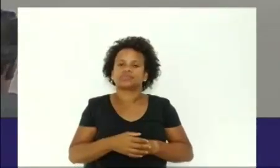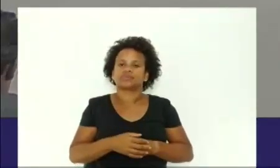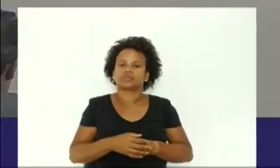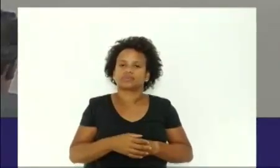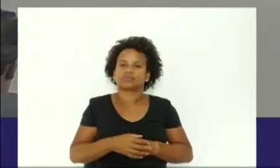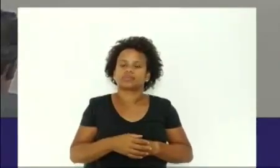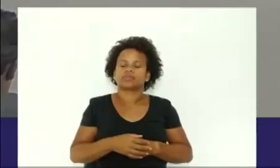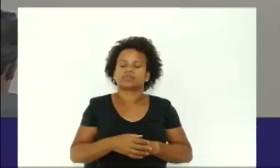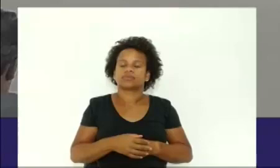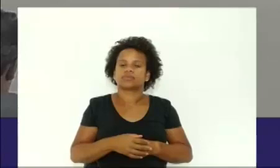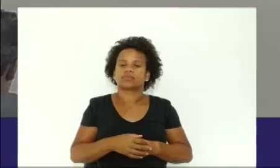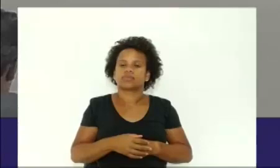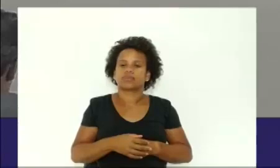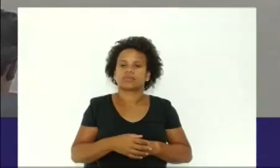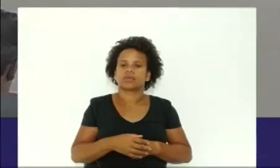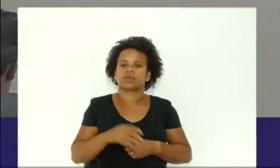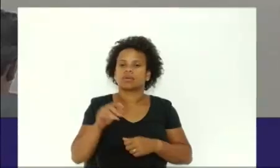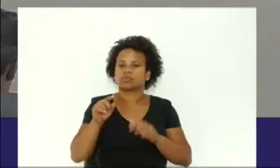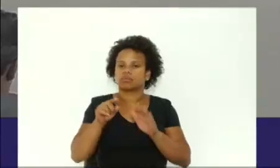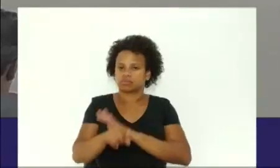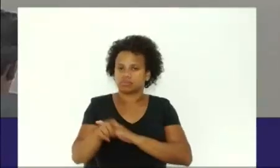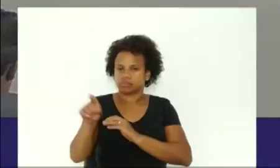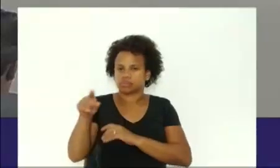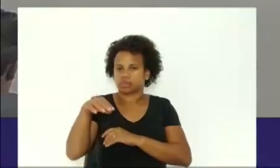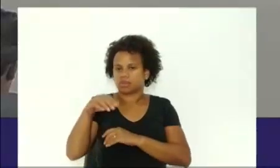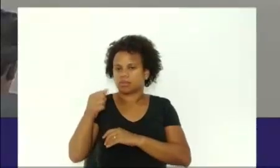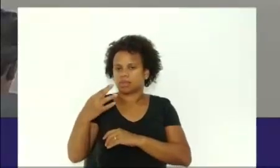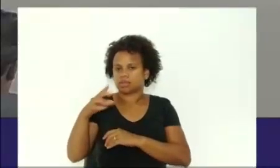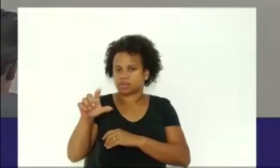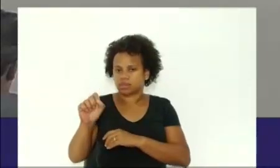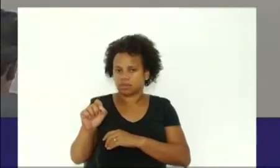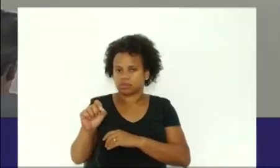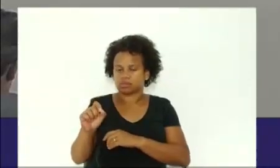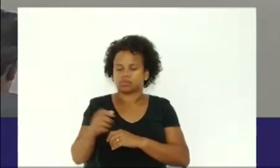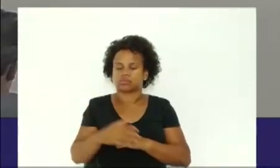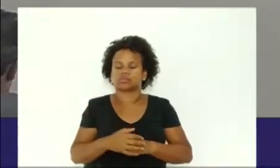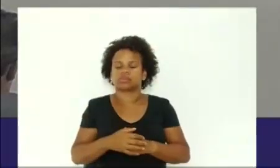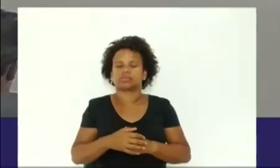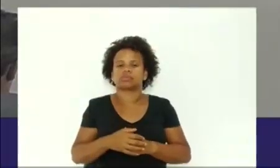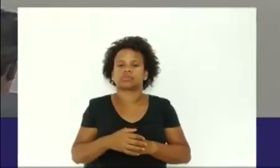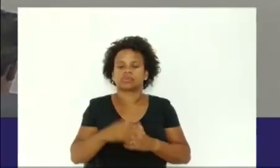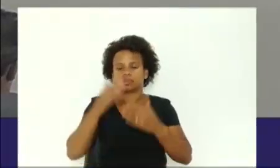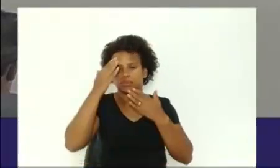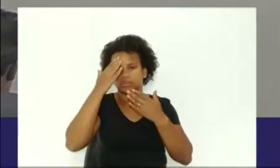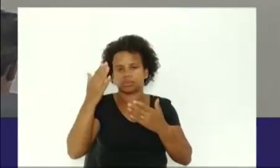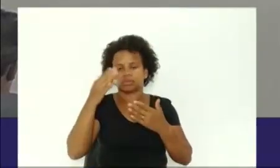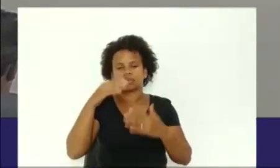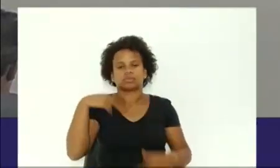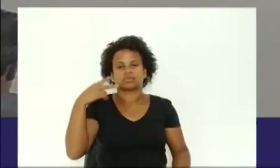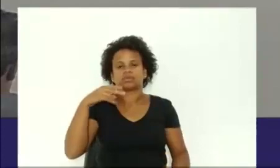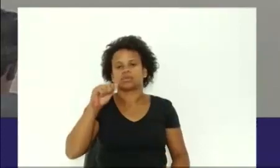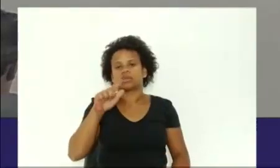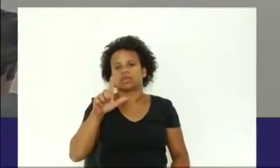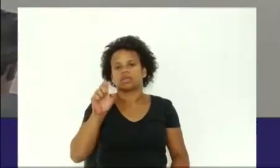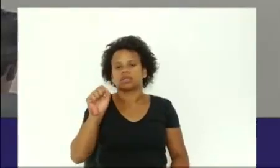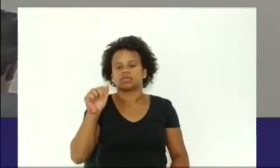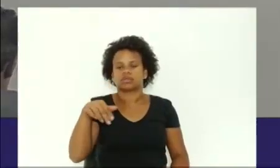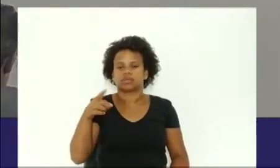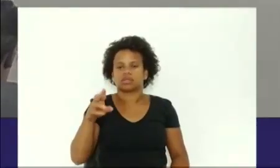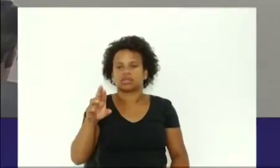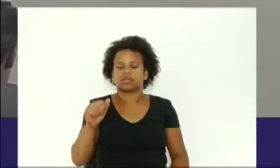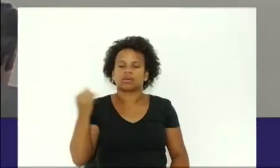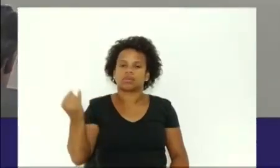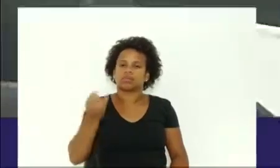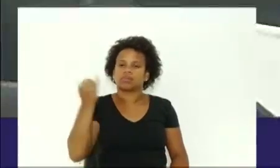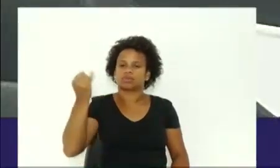Consulto o autor da matéria, vereador Marcelo Sleiman. Agradeço a vereadora Alessandra, é realmente importante esse